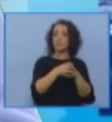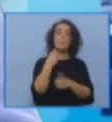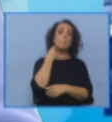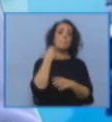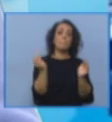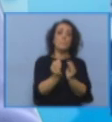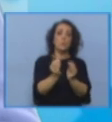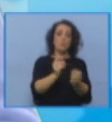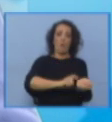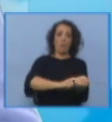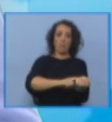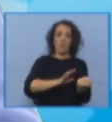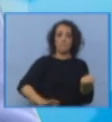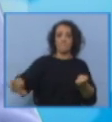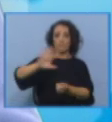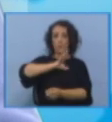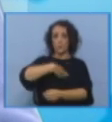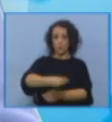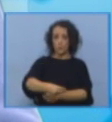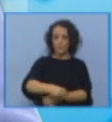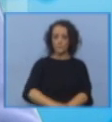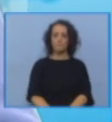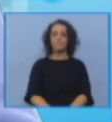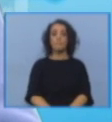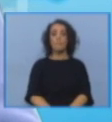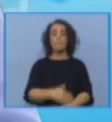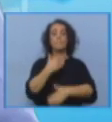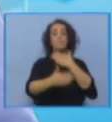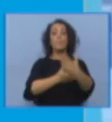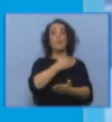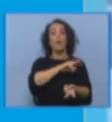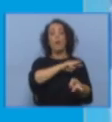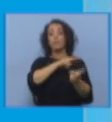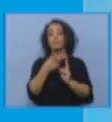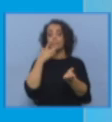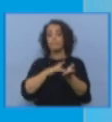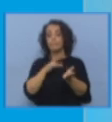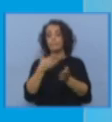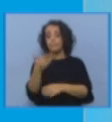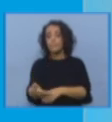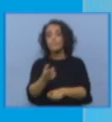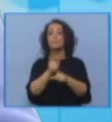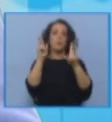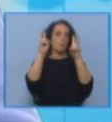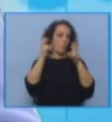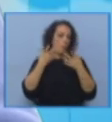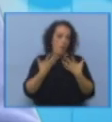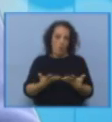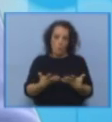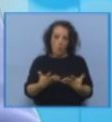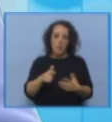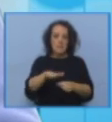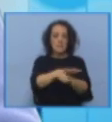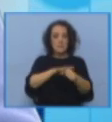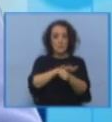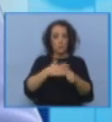de hoje. Depois, isto chegou aqui porque parece-me que o tema é muito atual, toda esta situação